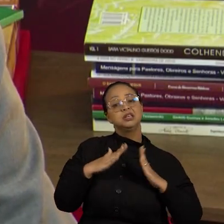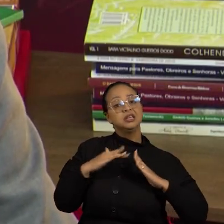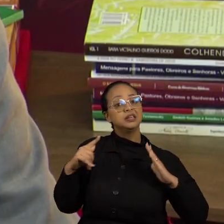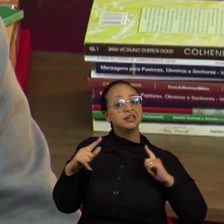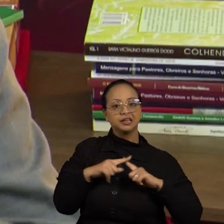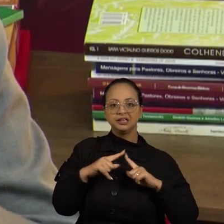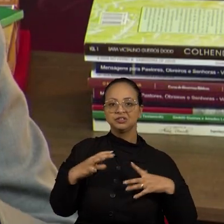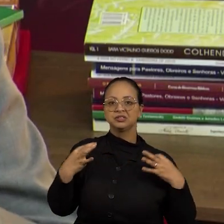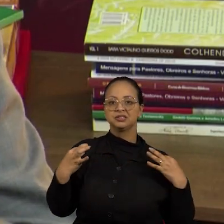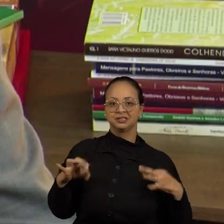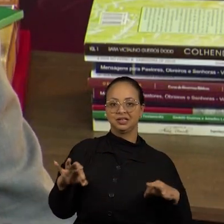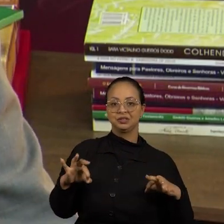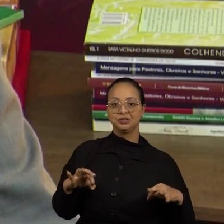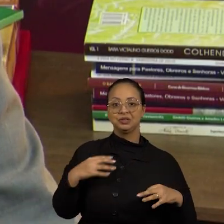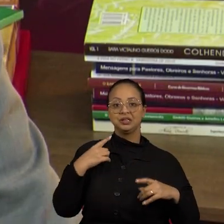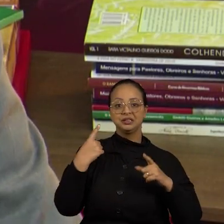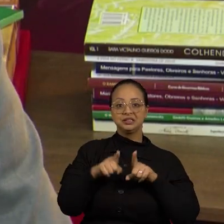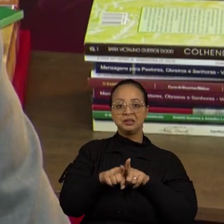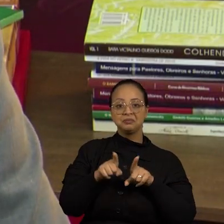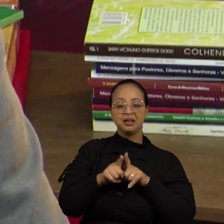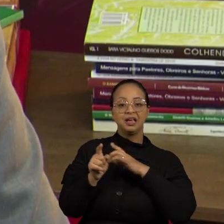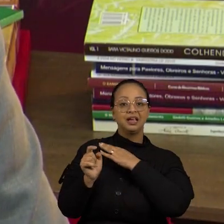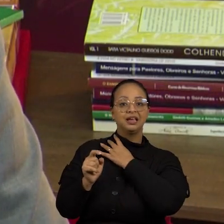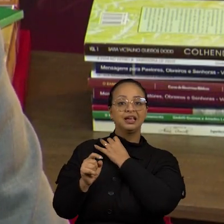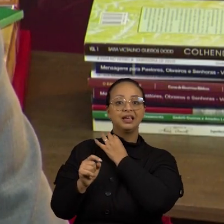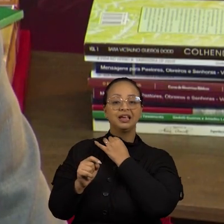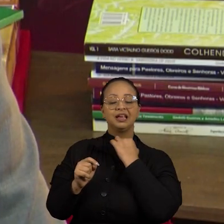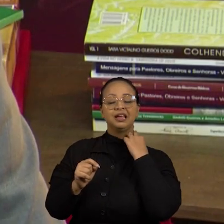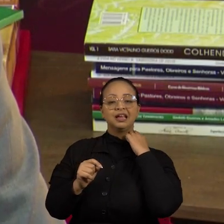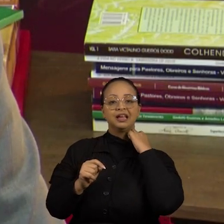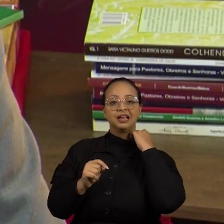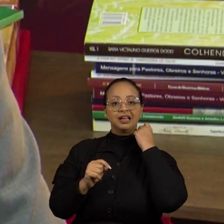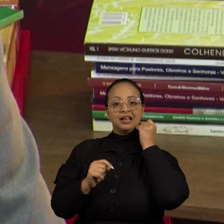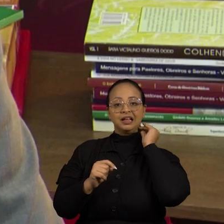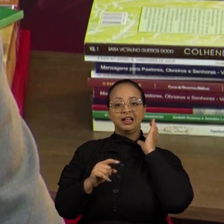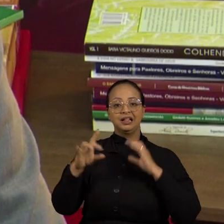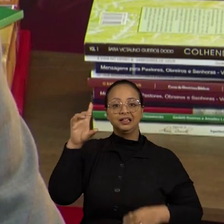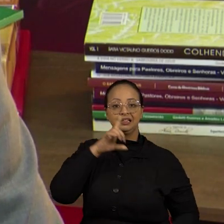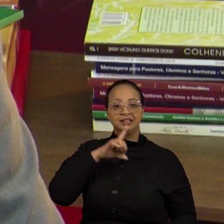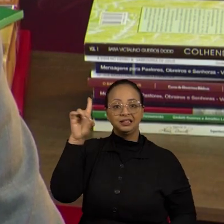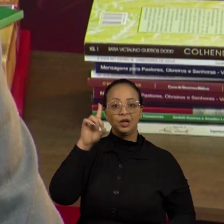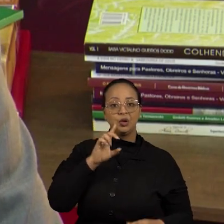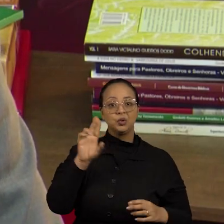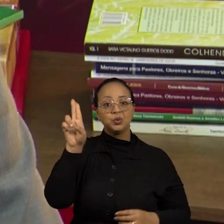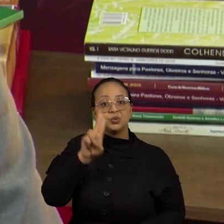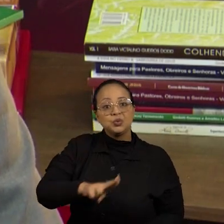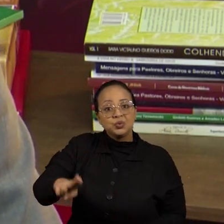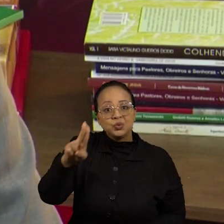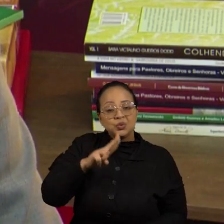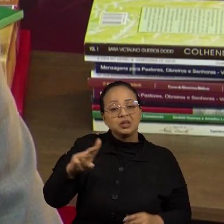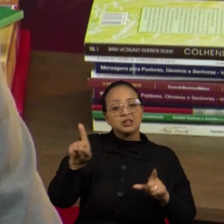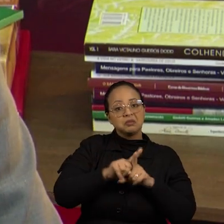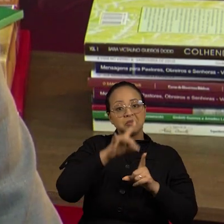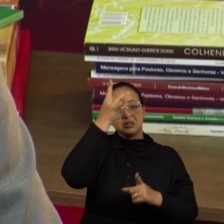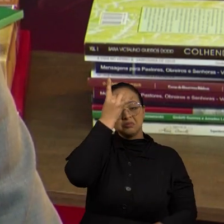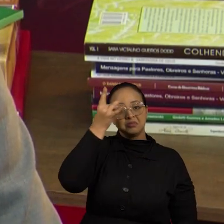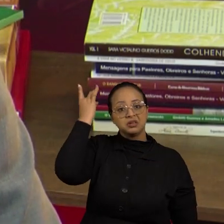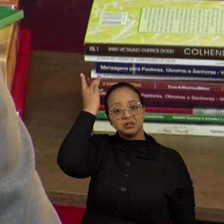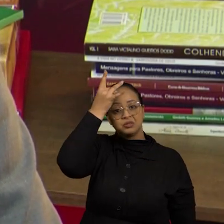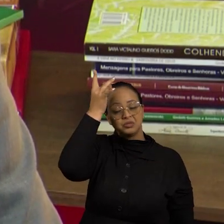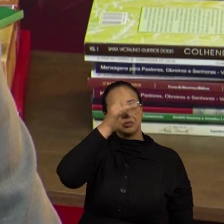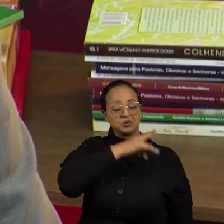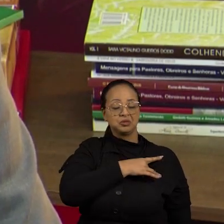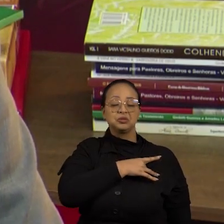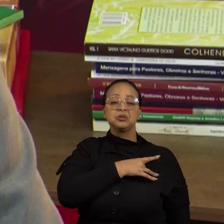corpo de Cristo, o Deus da casa, mas também o homem como templo do Espírito Santo. Paulo fala isso lá em 1